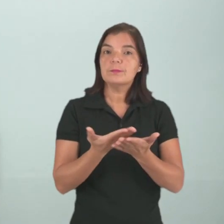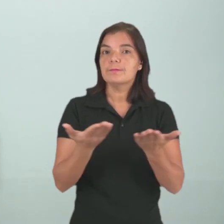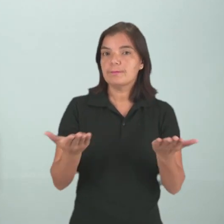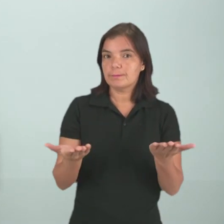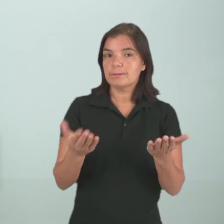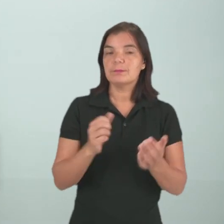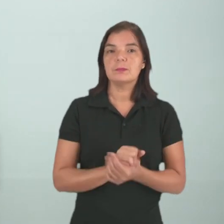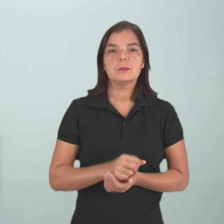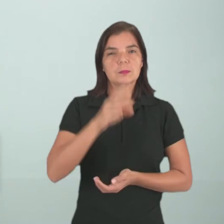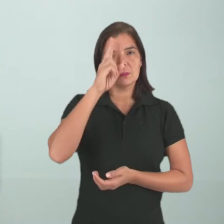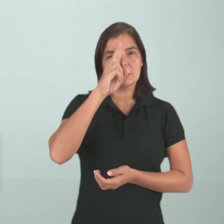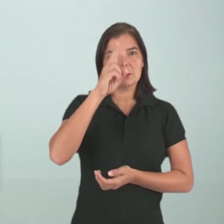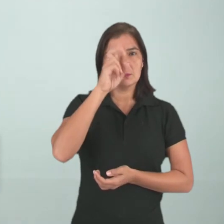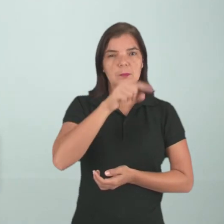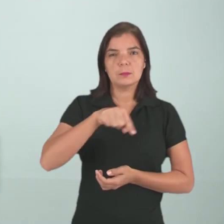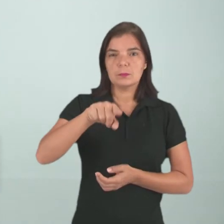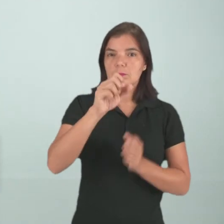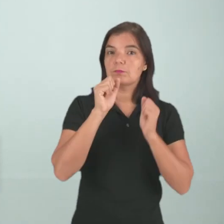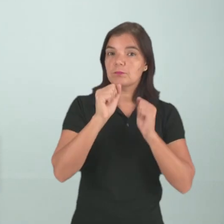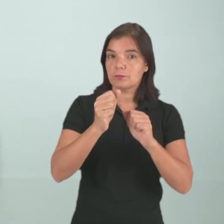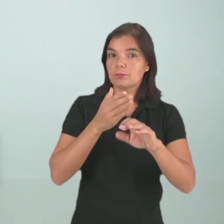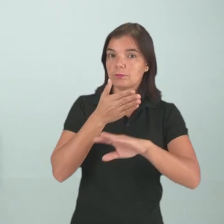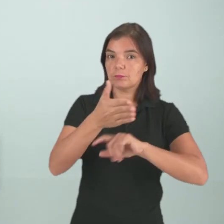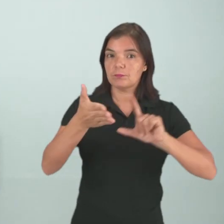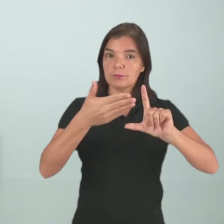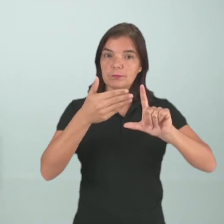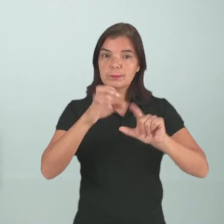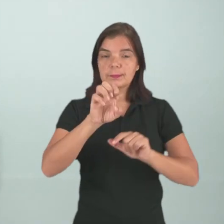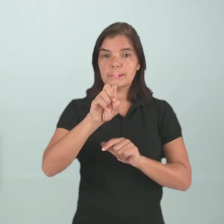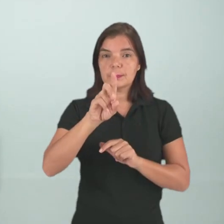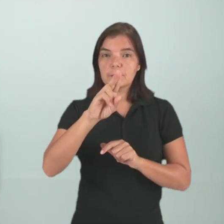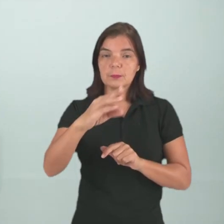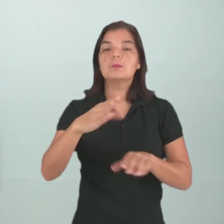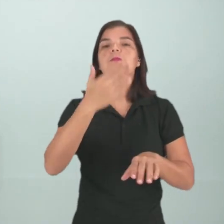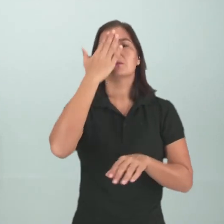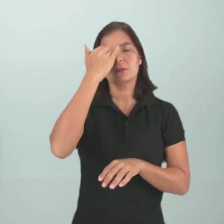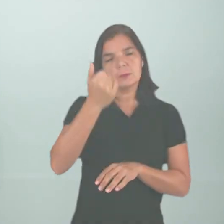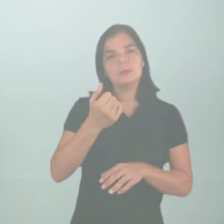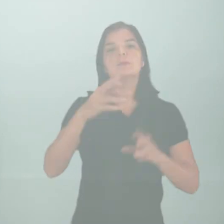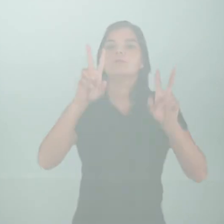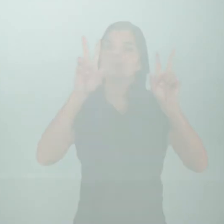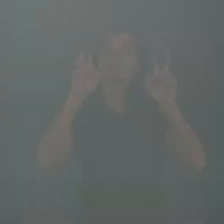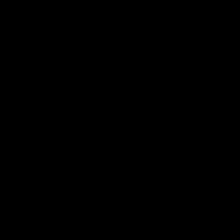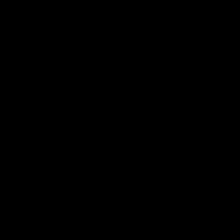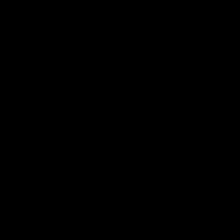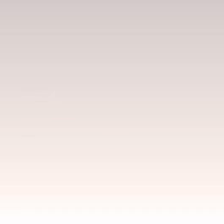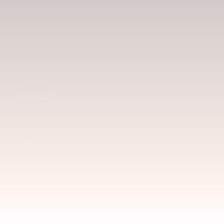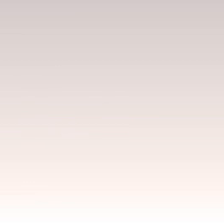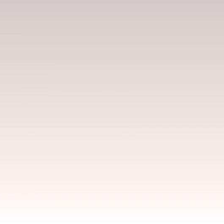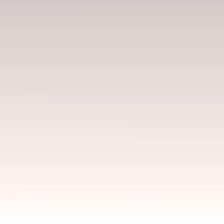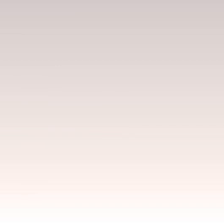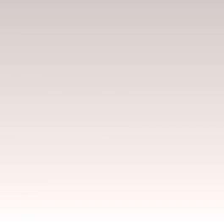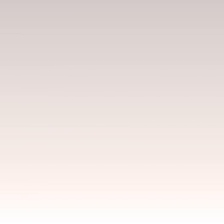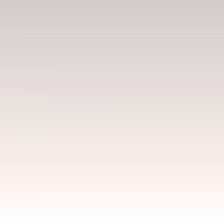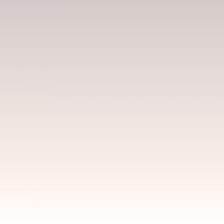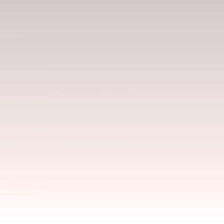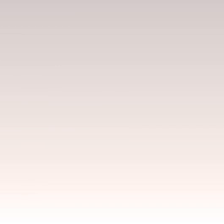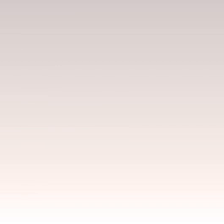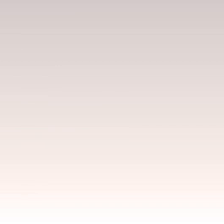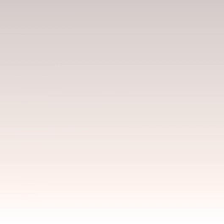aqui. Lembrando que você pode acessar o portal EduqueAcre e saber mais sobre o assunto.